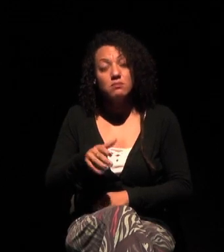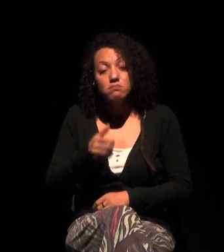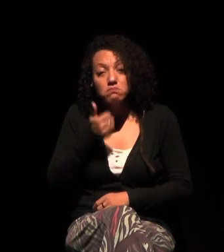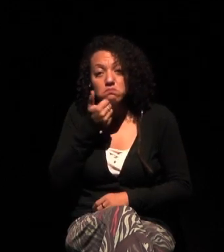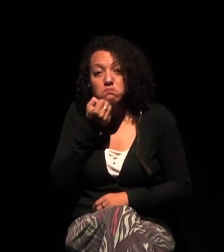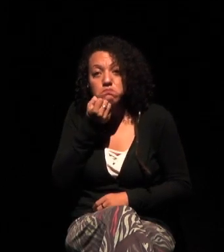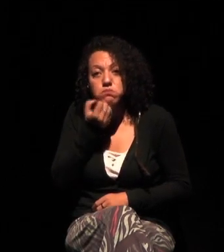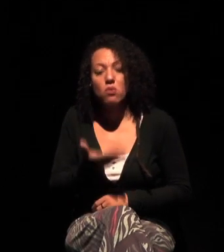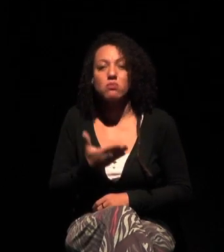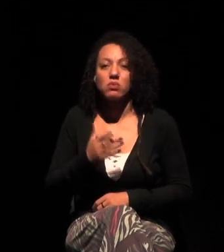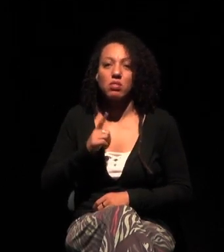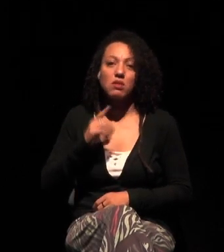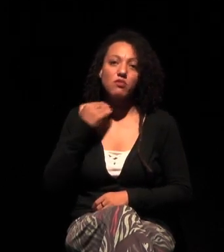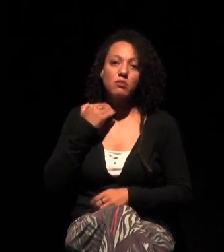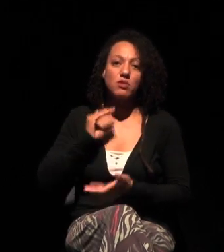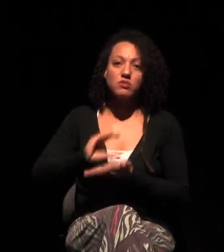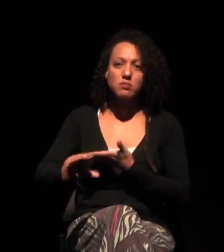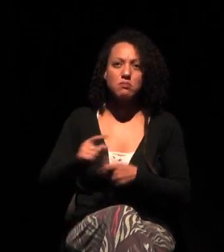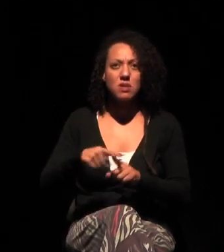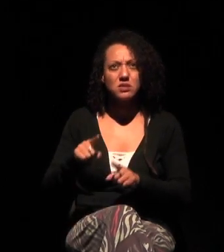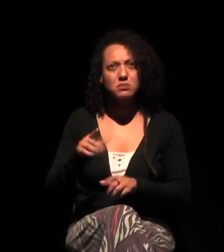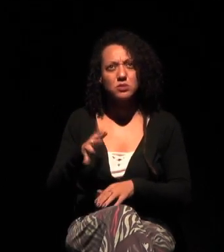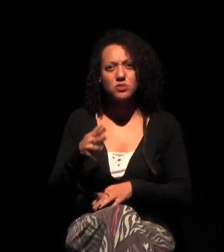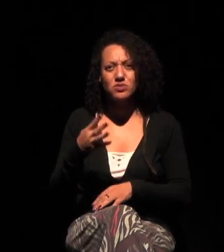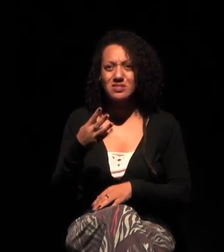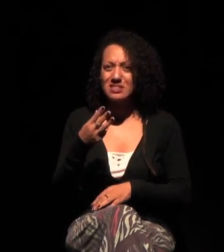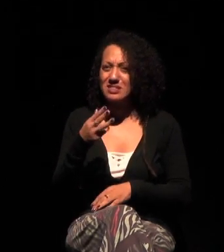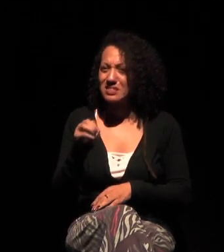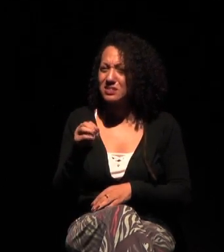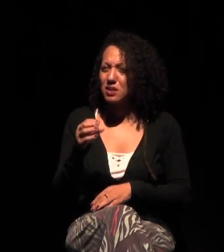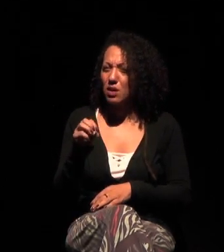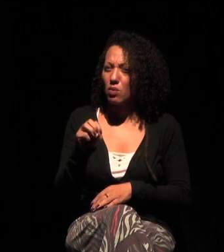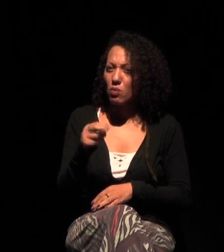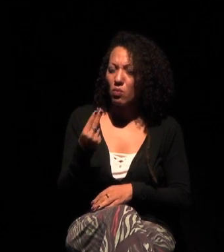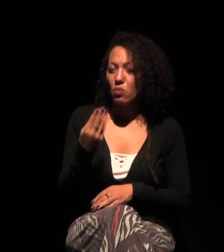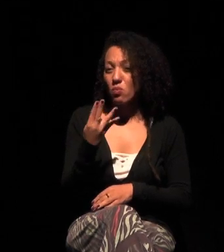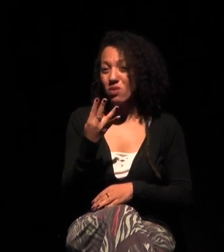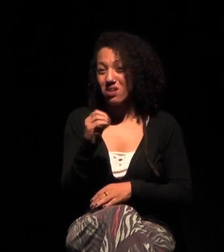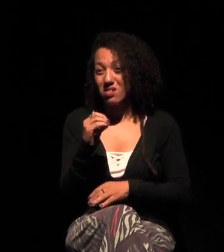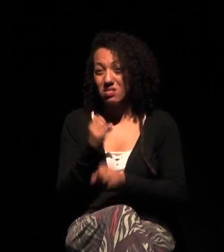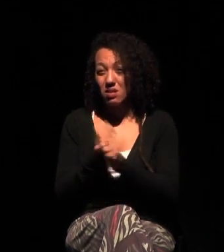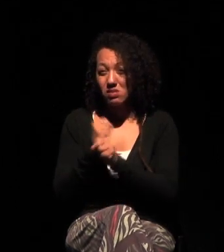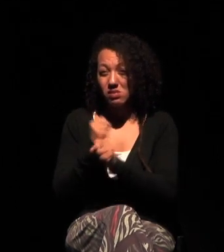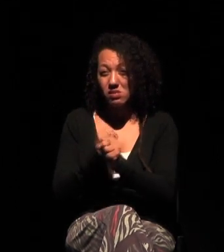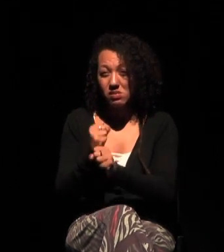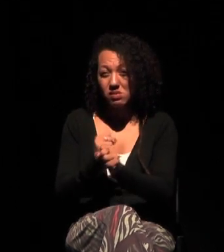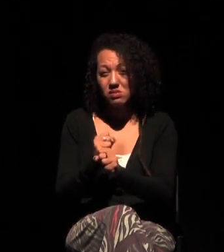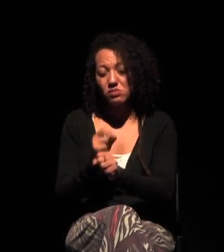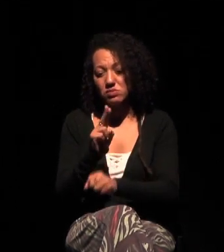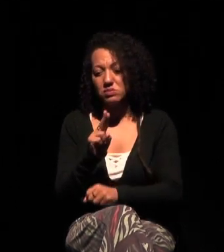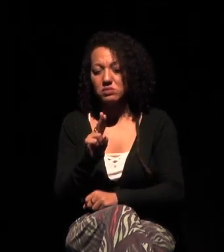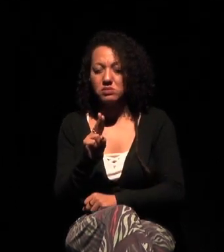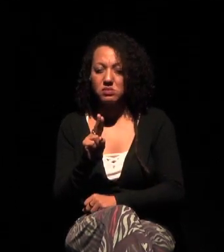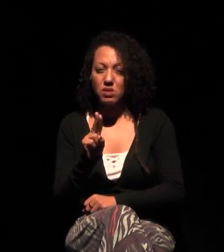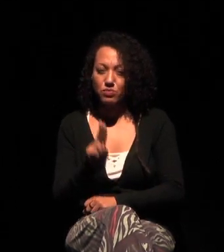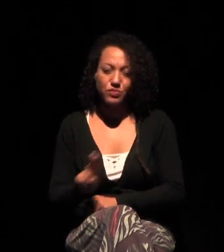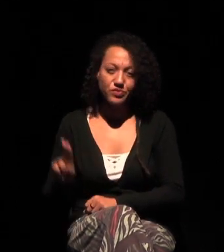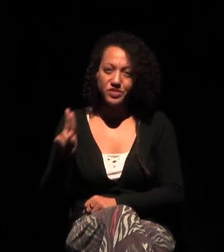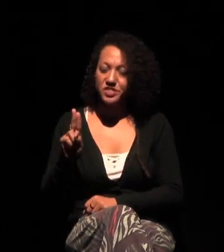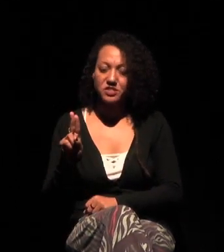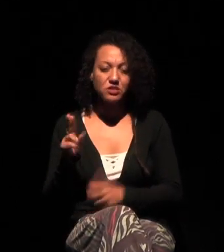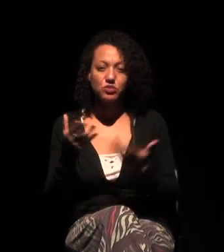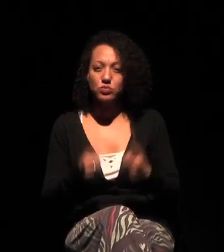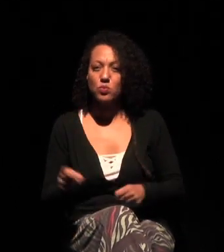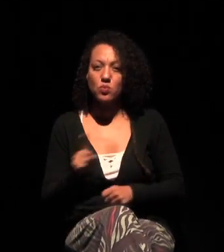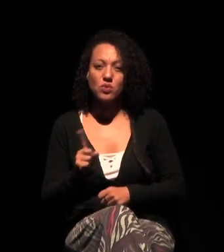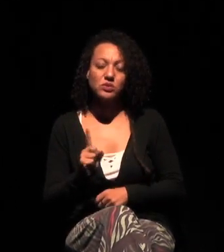mas ao longo de 30 ou 40 anos houve uma sistemática oposição da universidade a participação